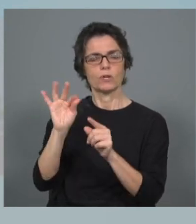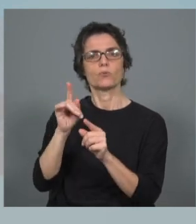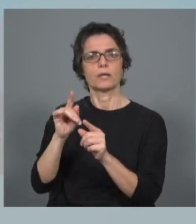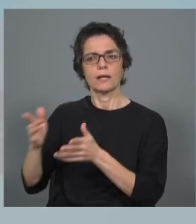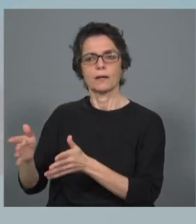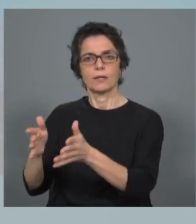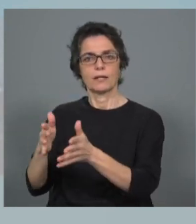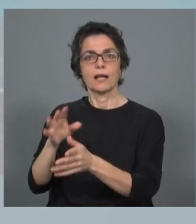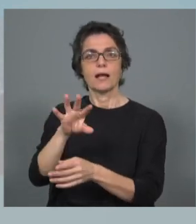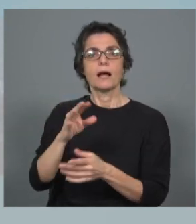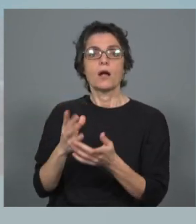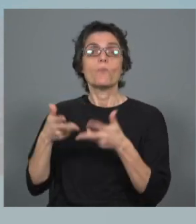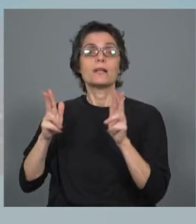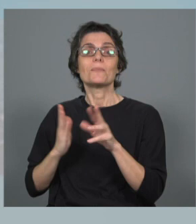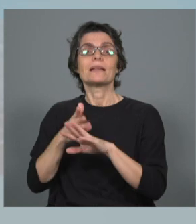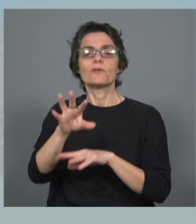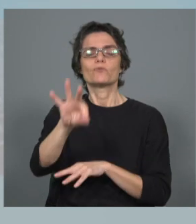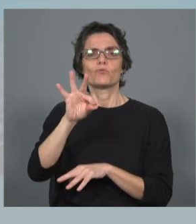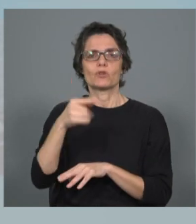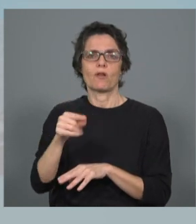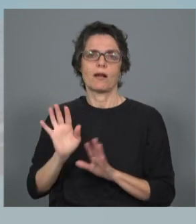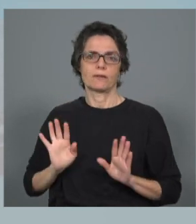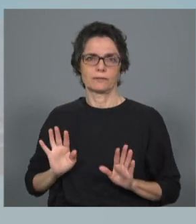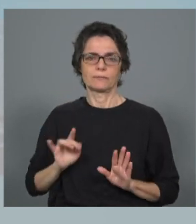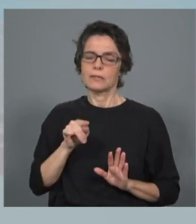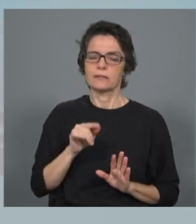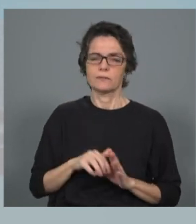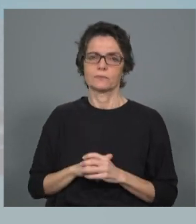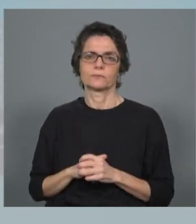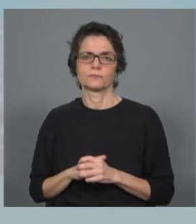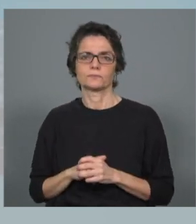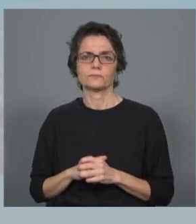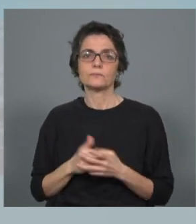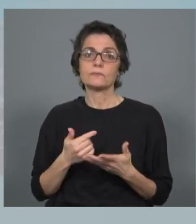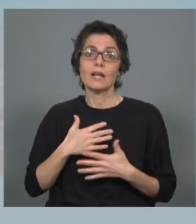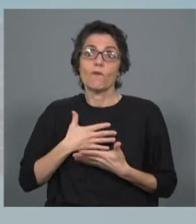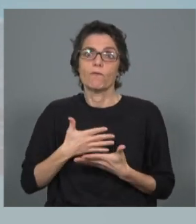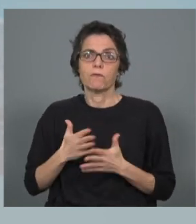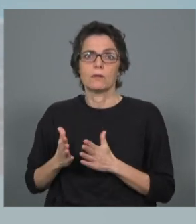se exerce, onde a liberdade que me foi dada se exerce. E nesse sentido parece-me que a vocação também tem essas